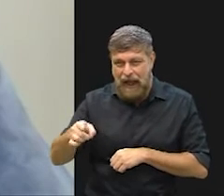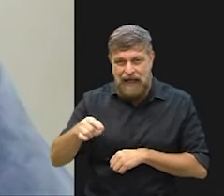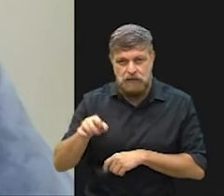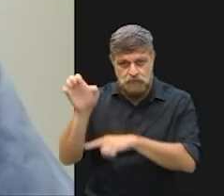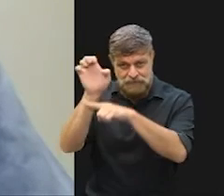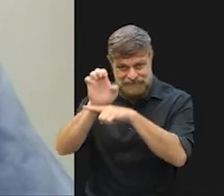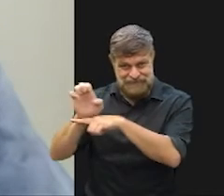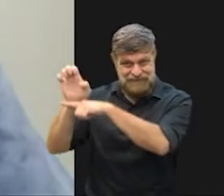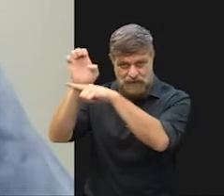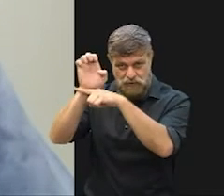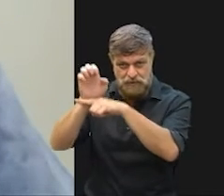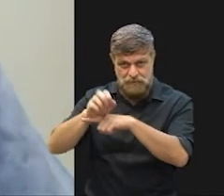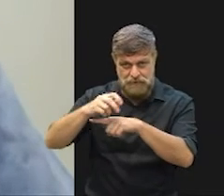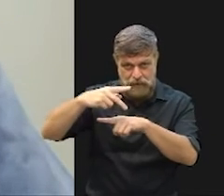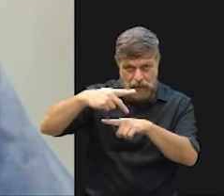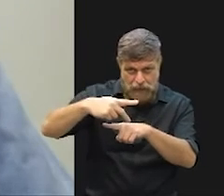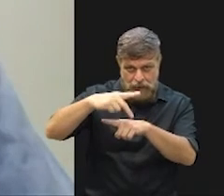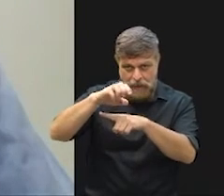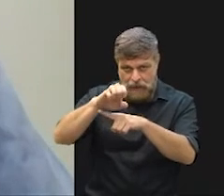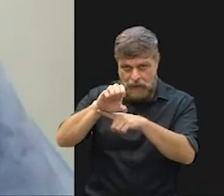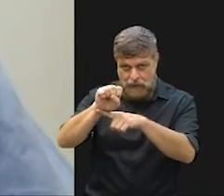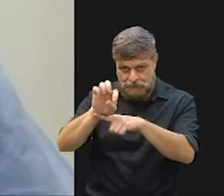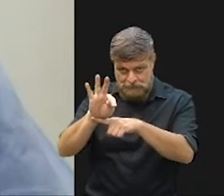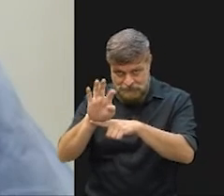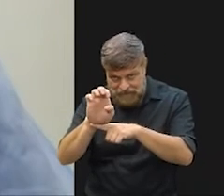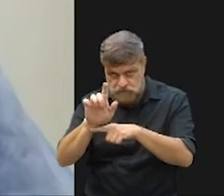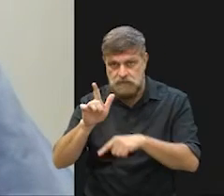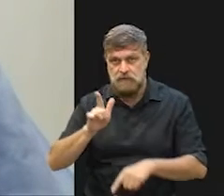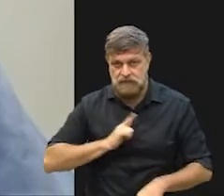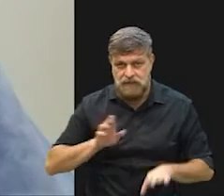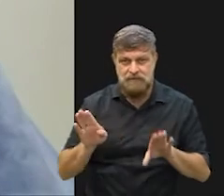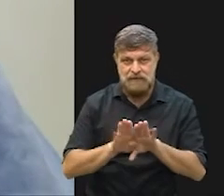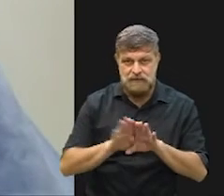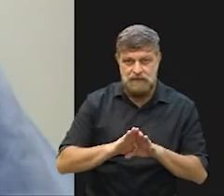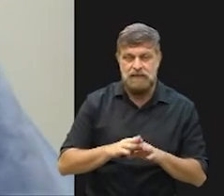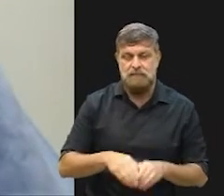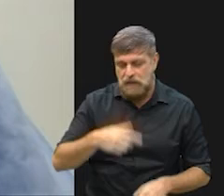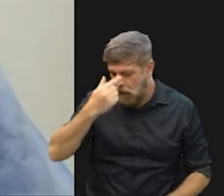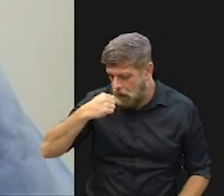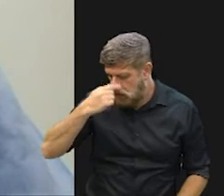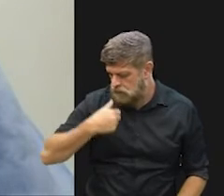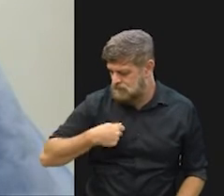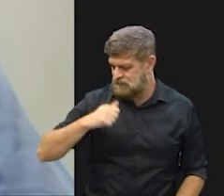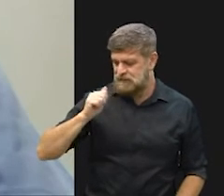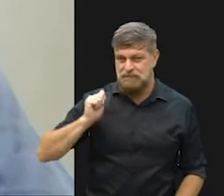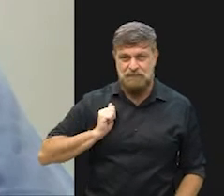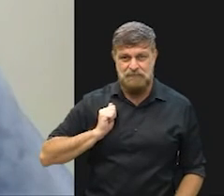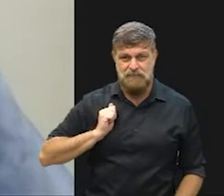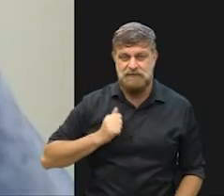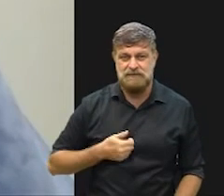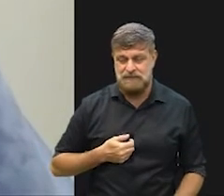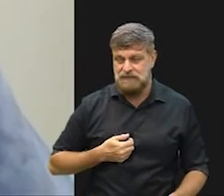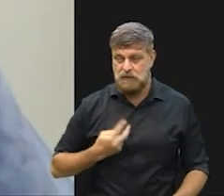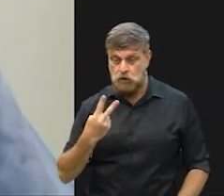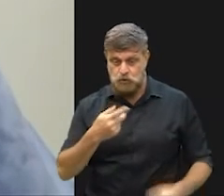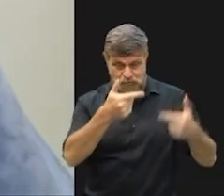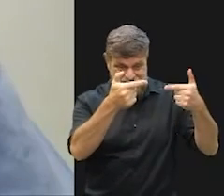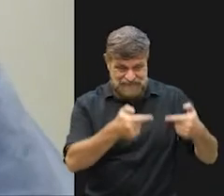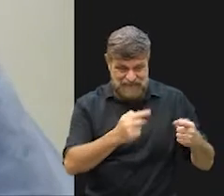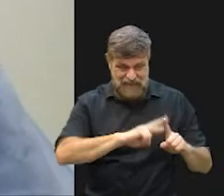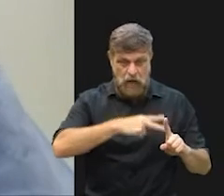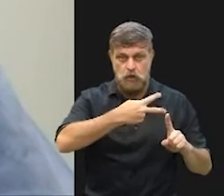na Europa no final do século XVIII. Nós tivemos a gripe espanhola, que matou mais do que as duas grandes guerras